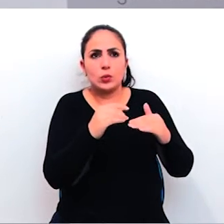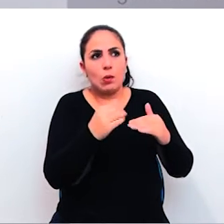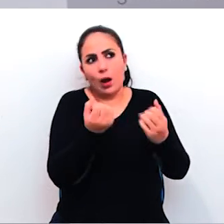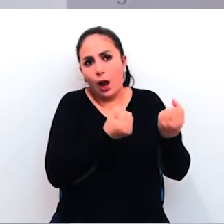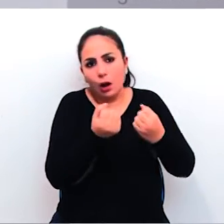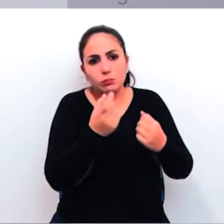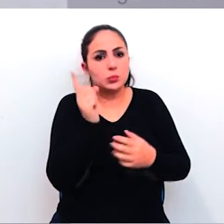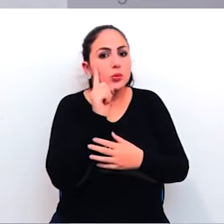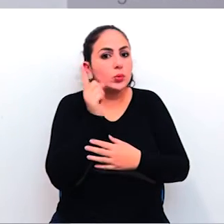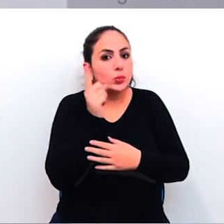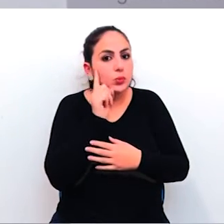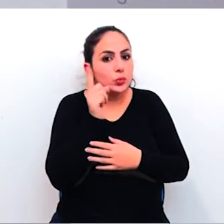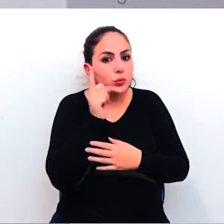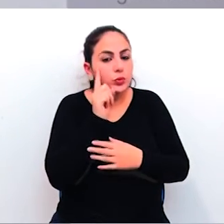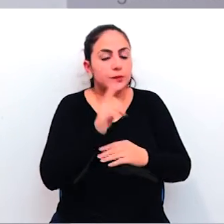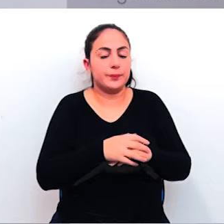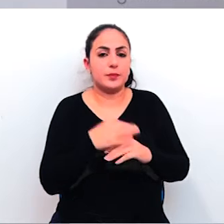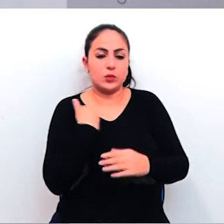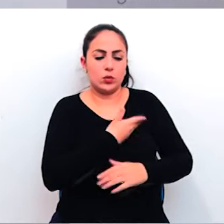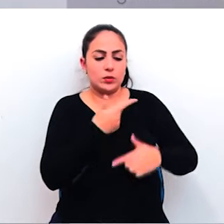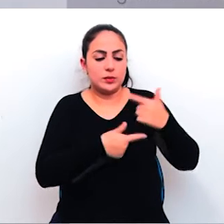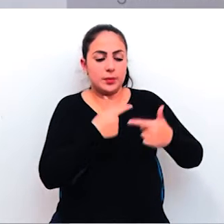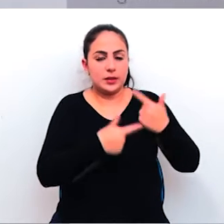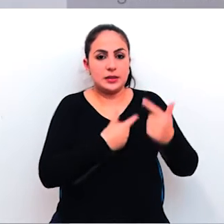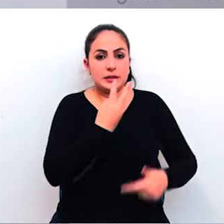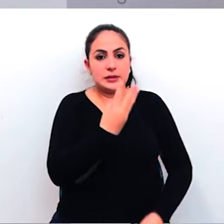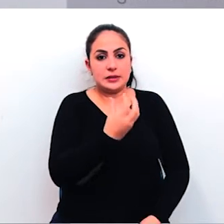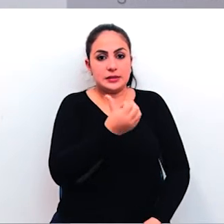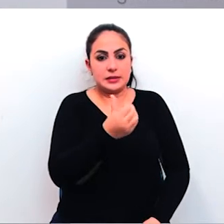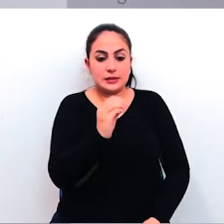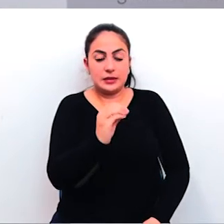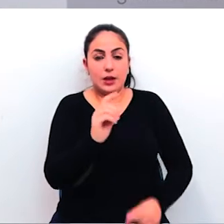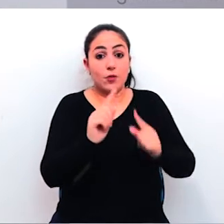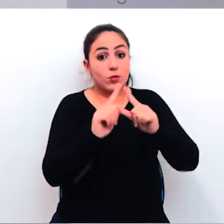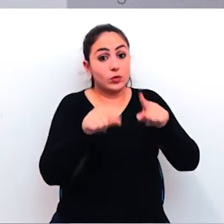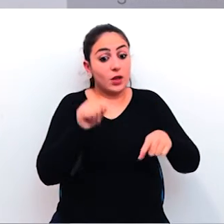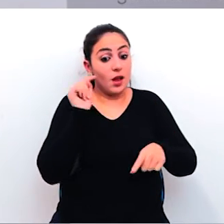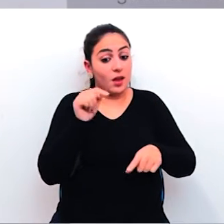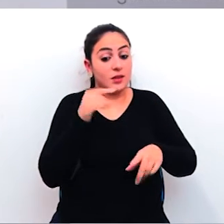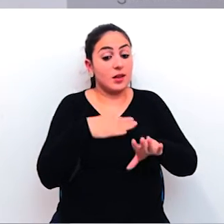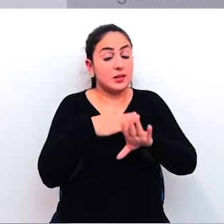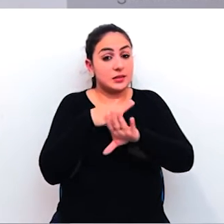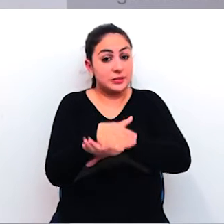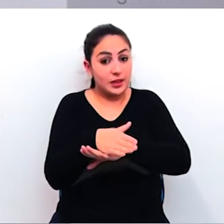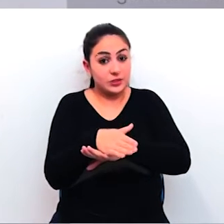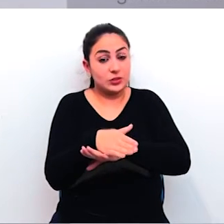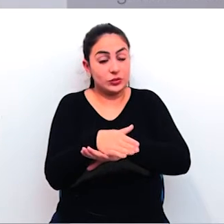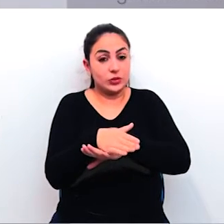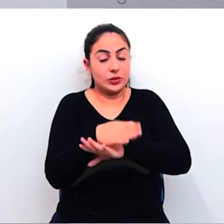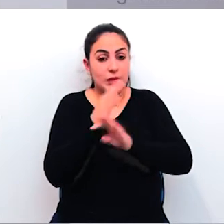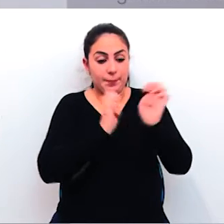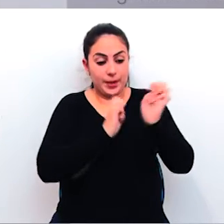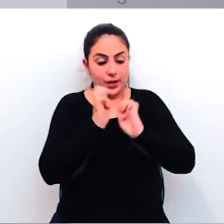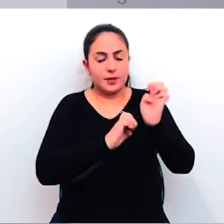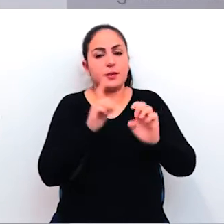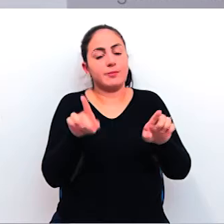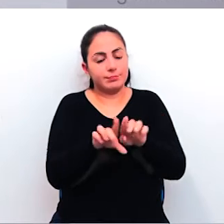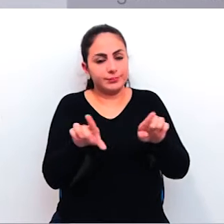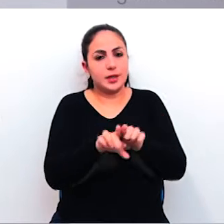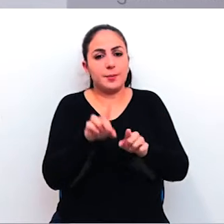dia ea gente trabalha hoje com entorno 360 funcionários esse acesso de funcionários